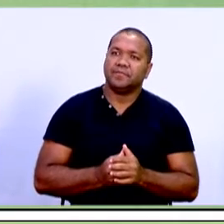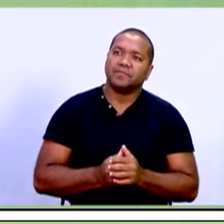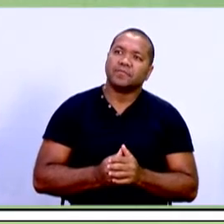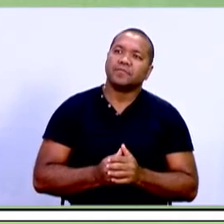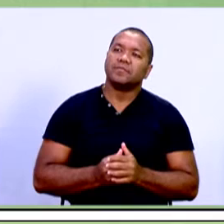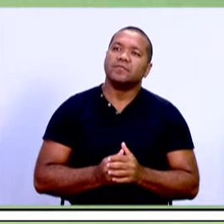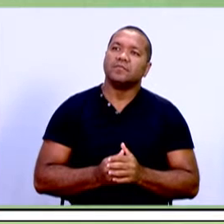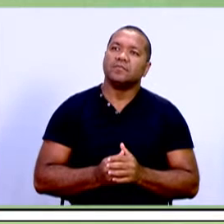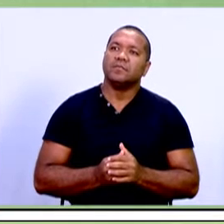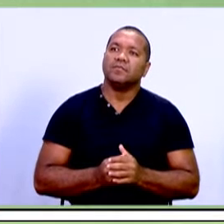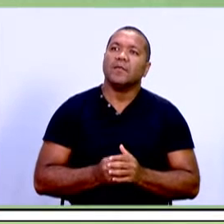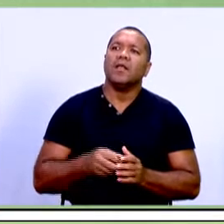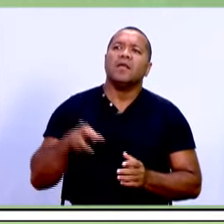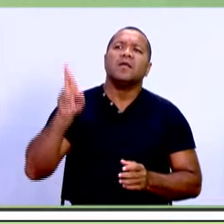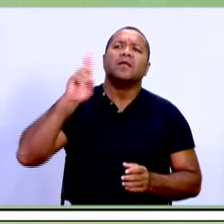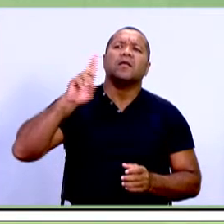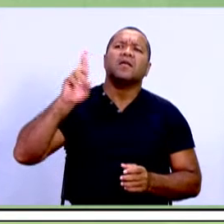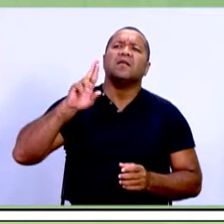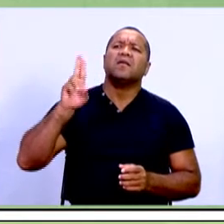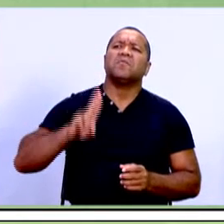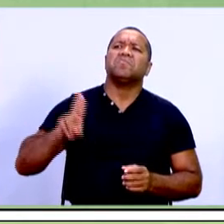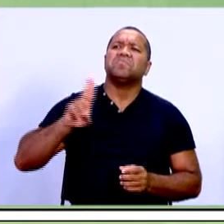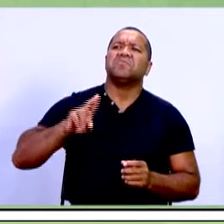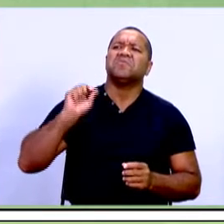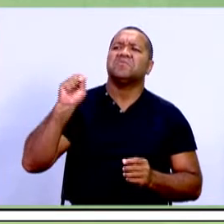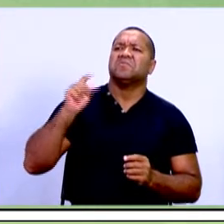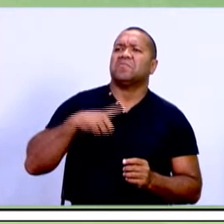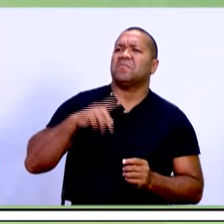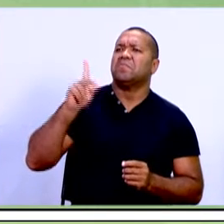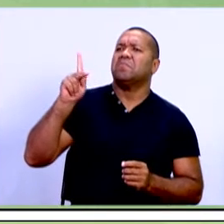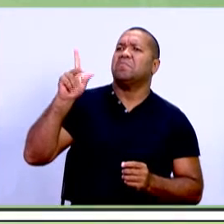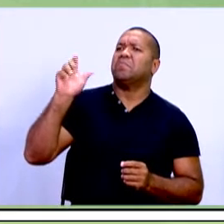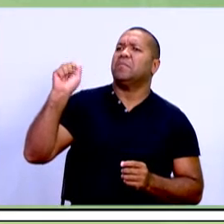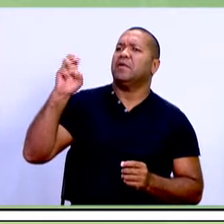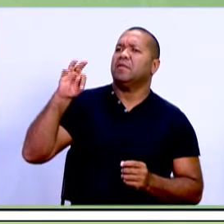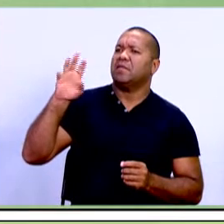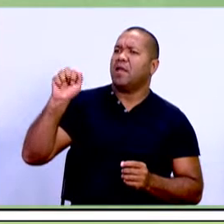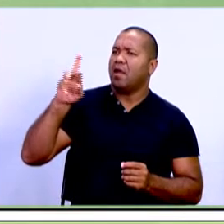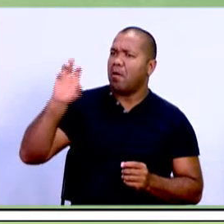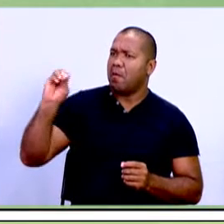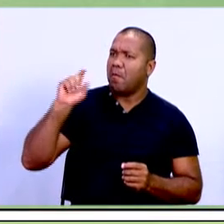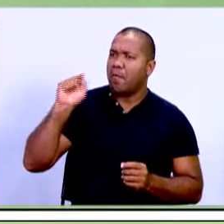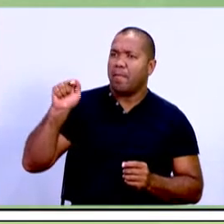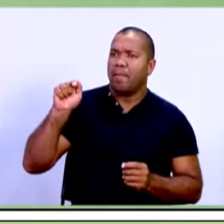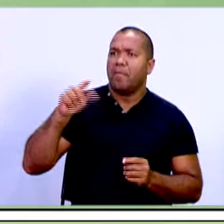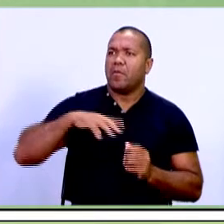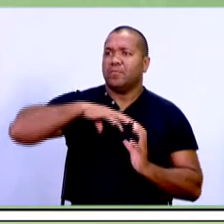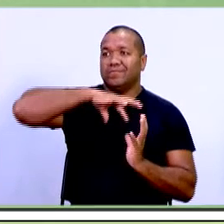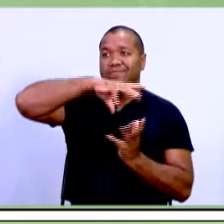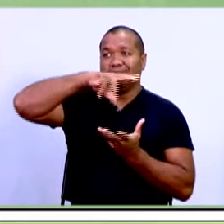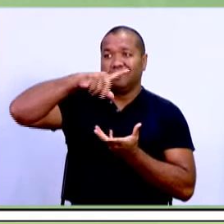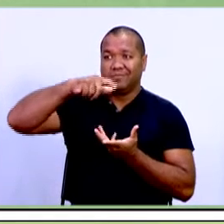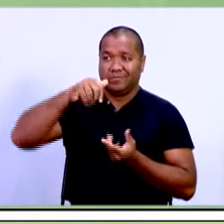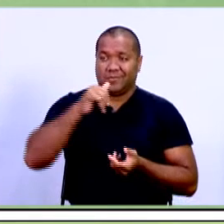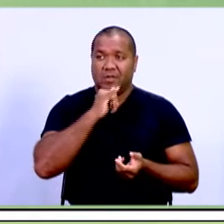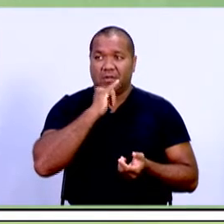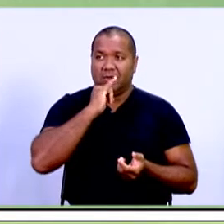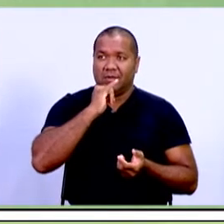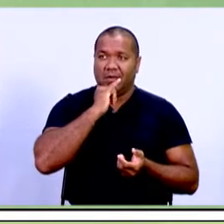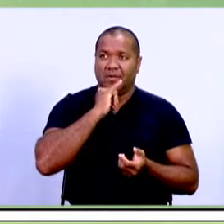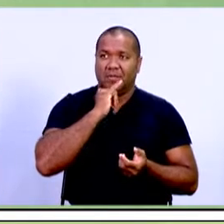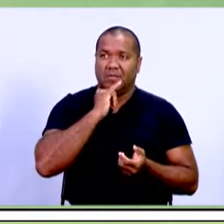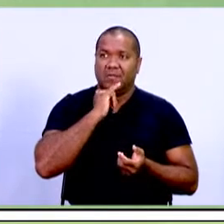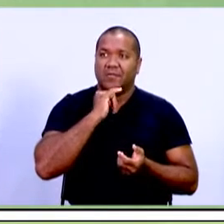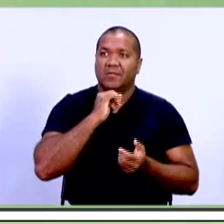E quem que usa esse tal de Pentaho, essa ferramenta de BI? No mundo temos aqui exemplos como